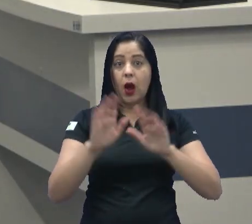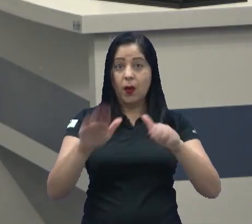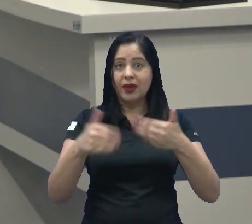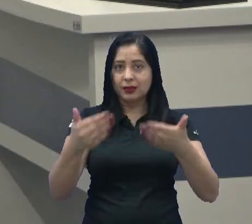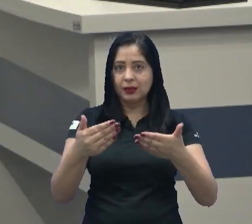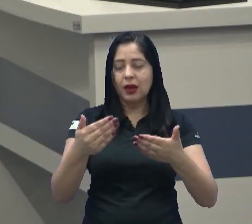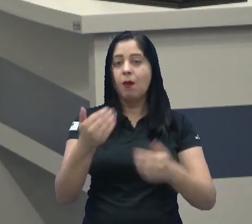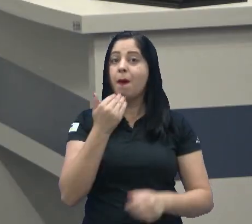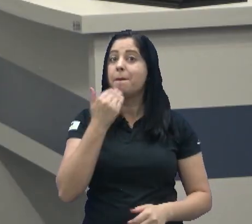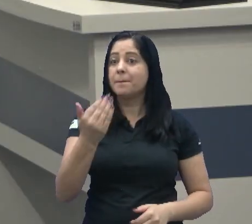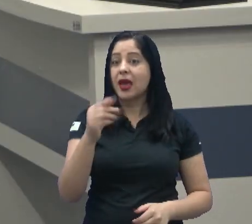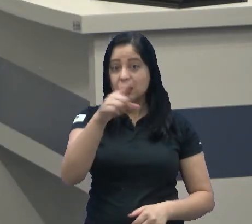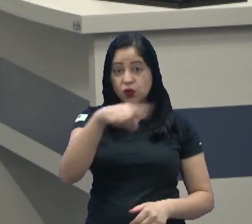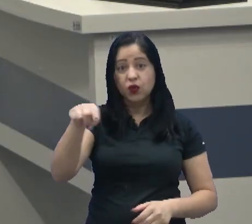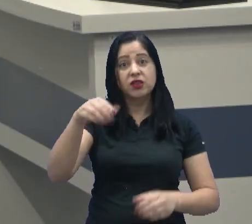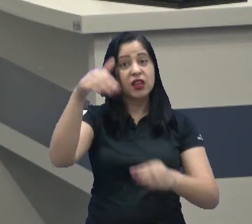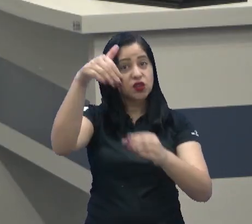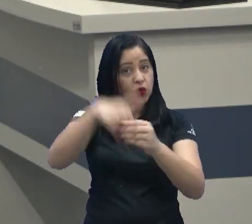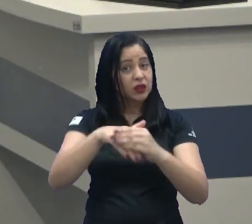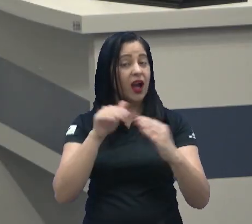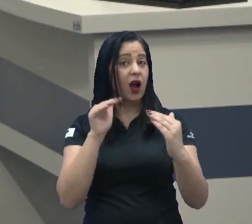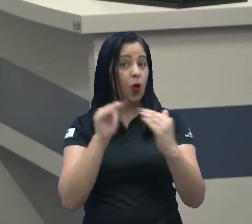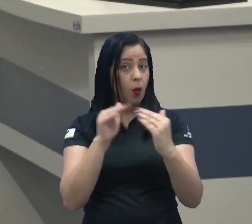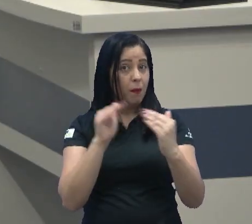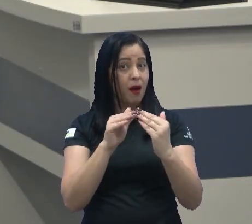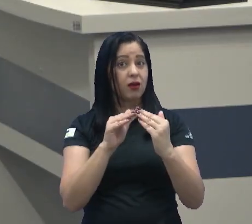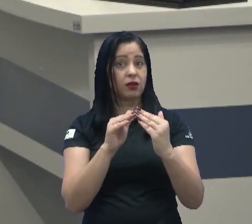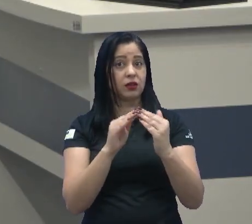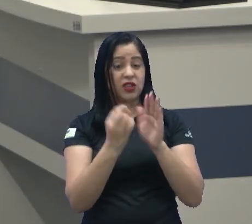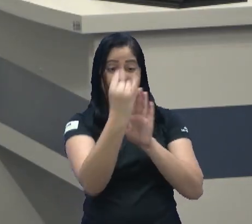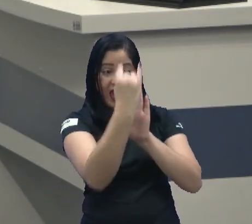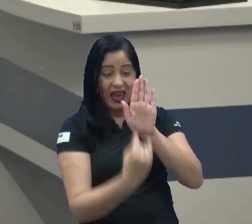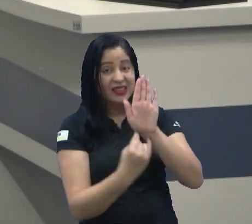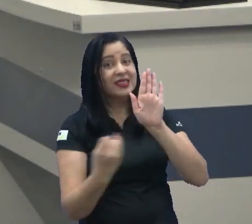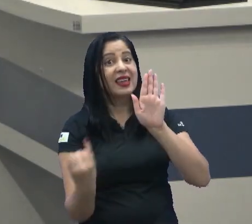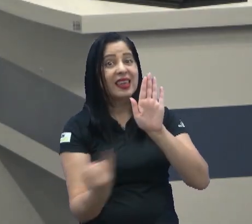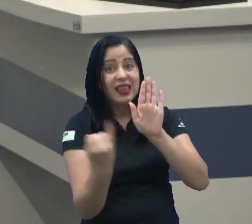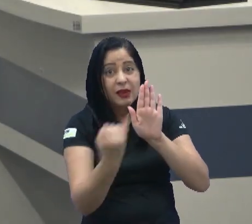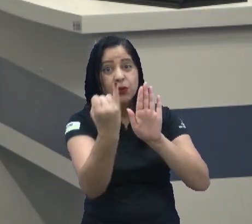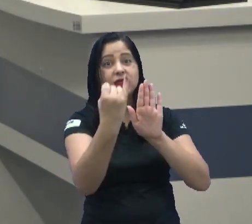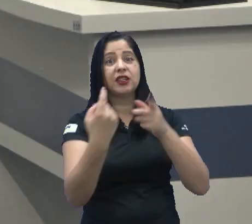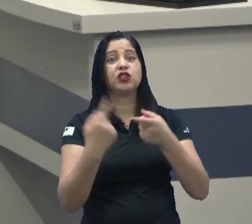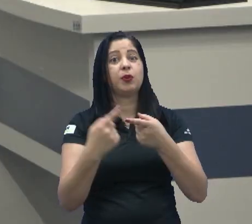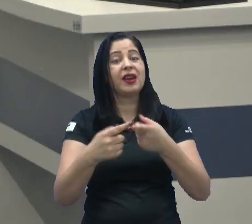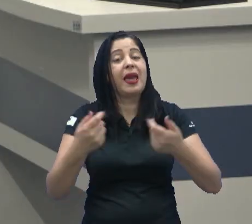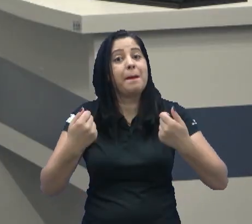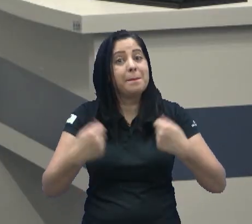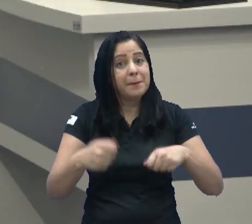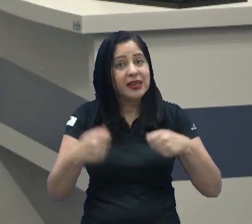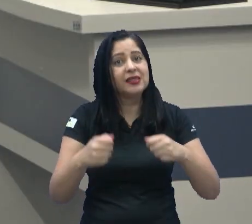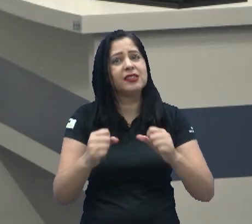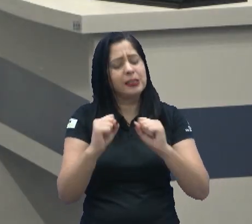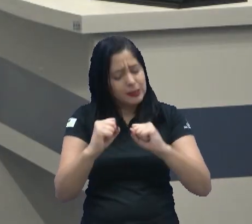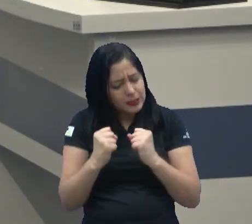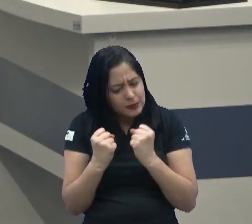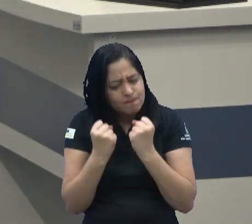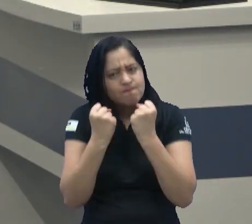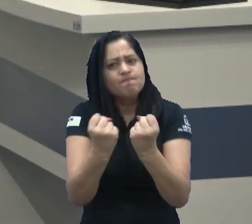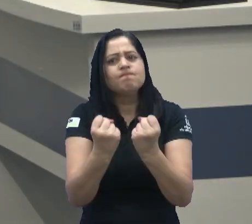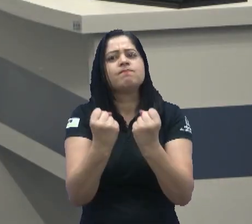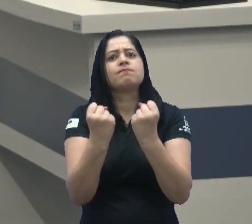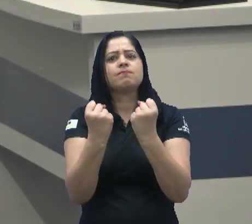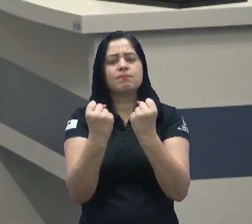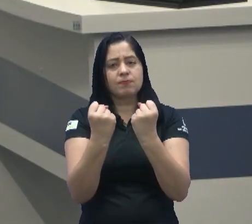esse requerimento, porque é um requerimento muito importante do enfrentamento a essa conjuntura que